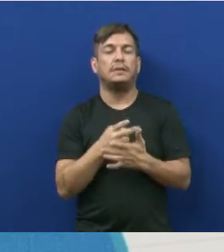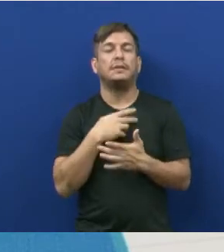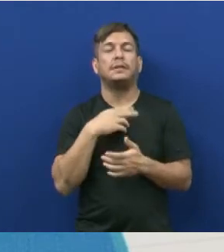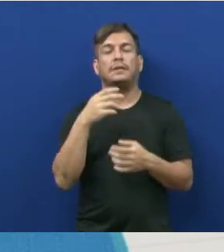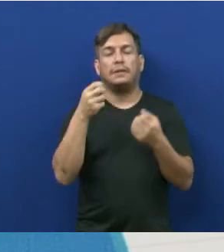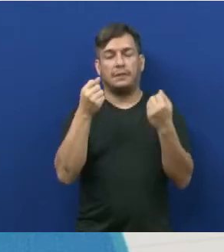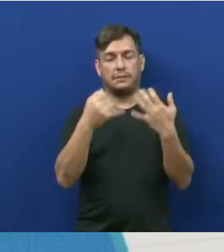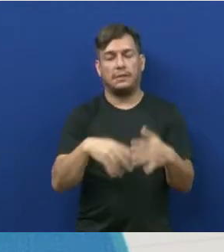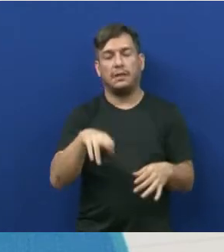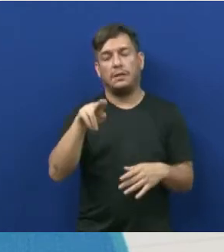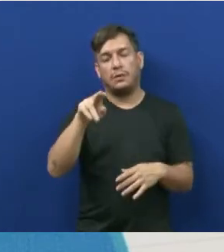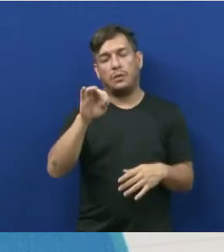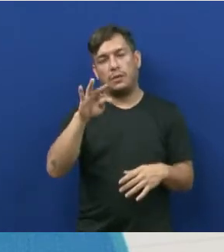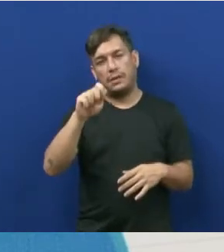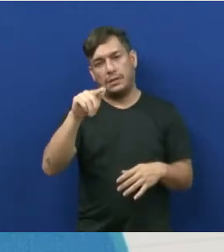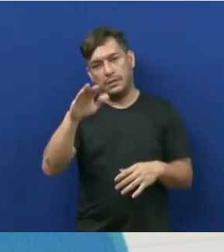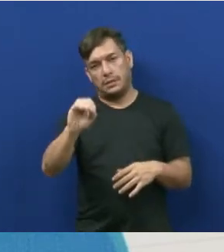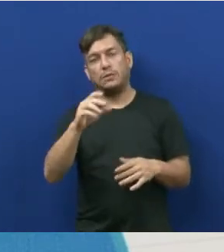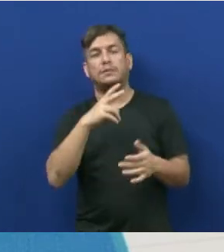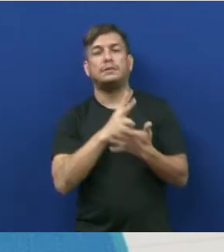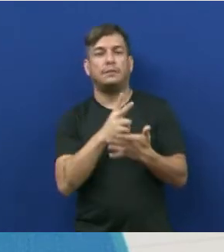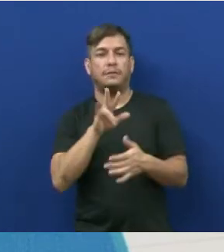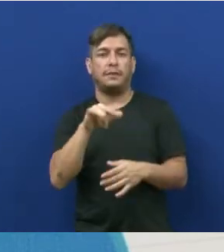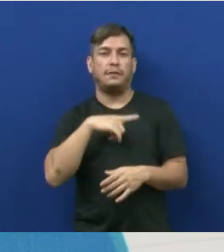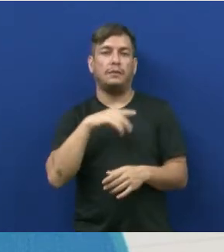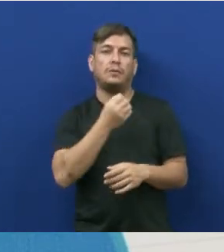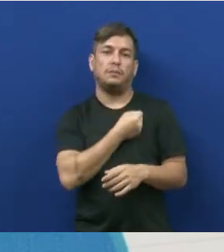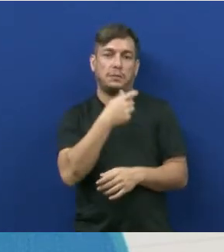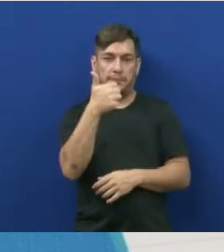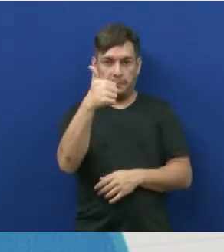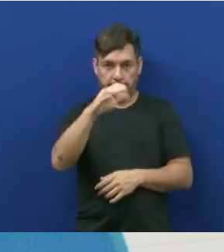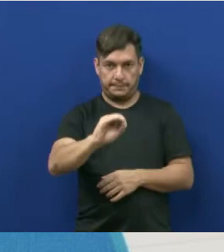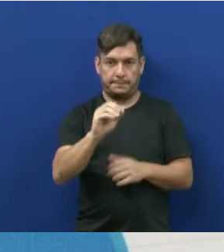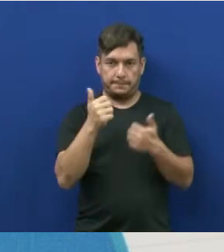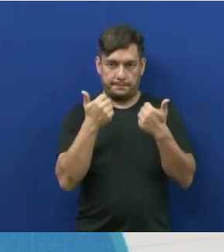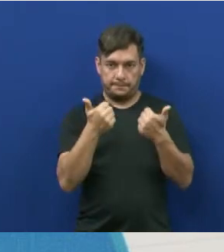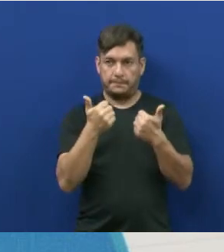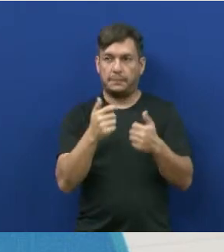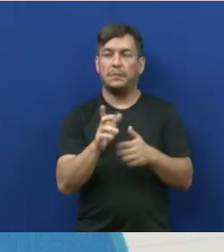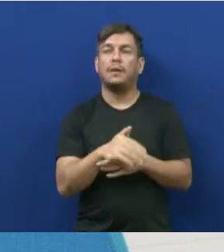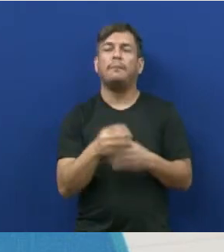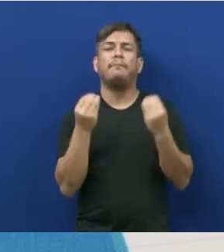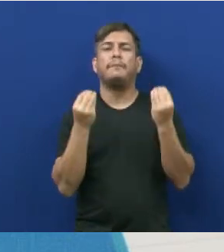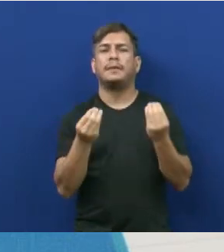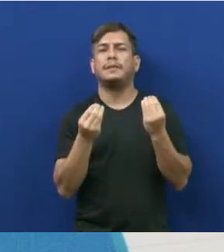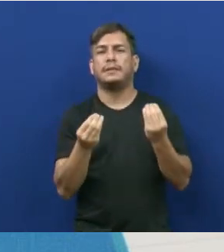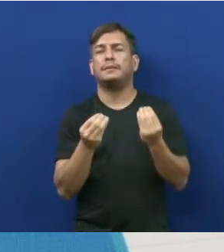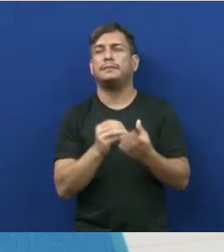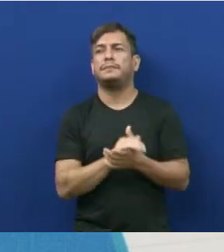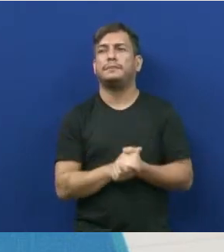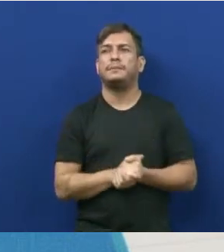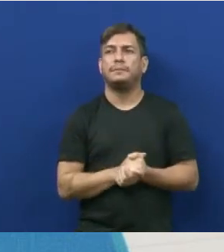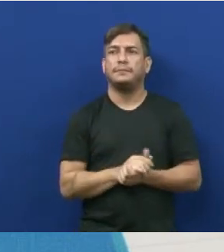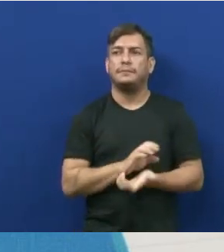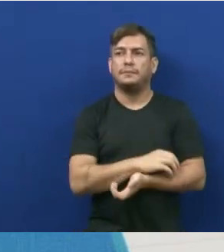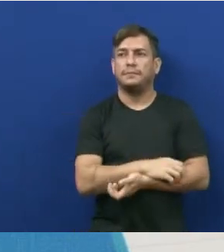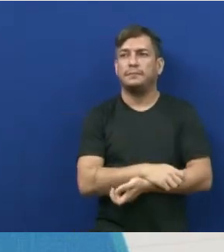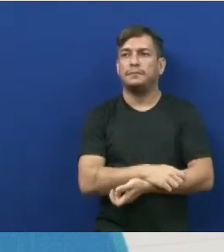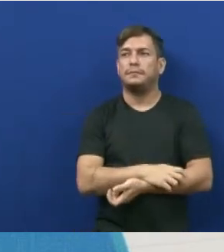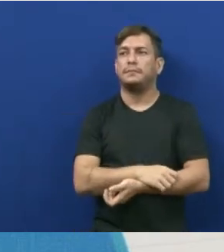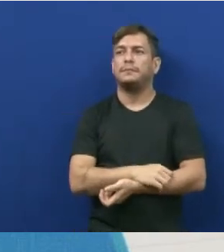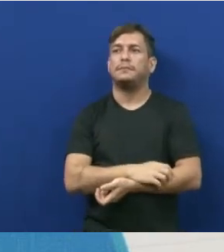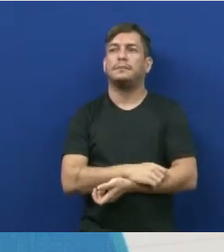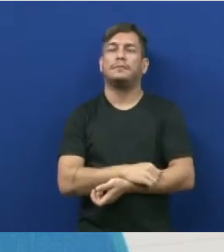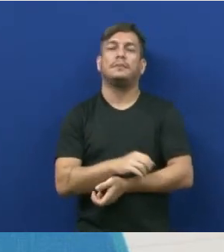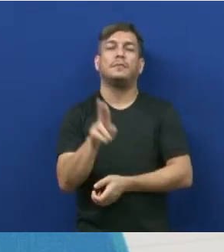notação científica, a gente sempre vai ter o número 10 aparecendo. Ok? E para que serve? Olha só. A gente